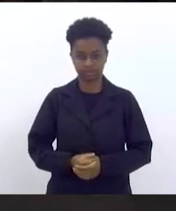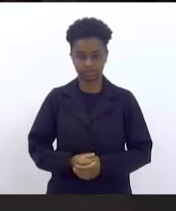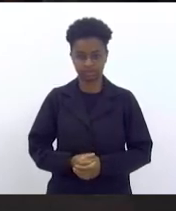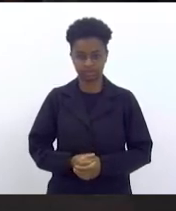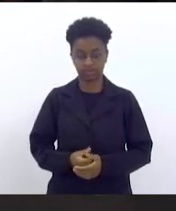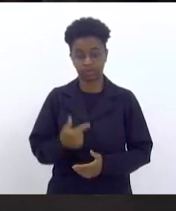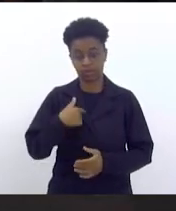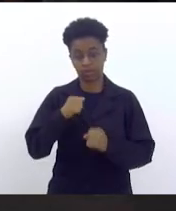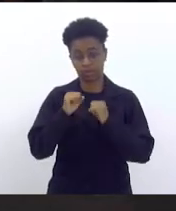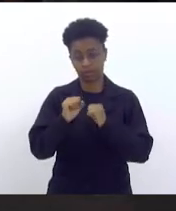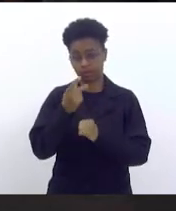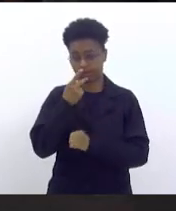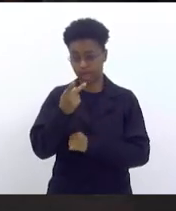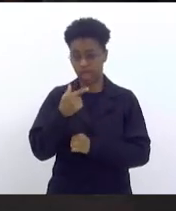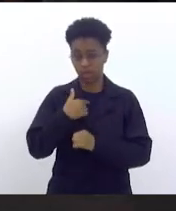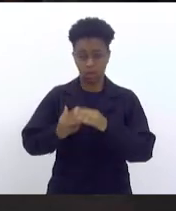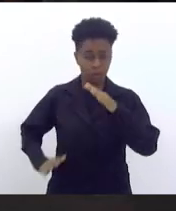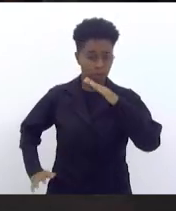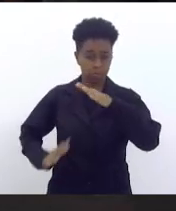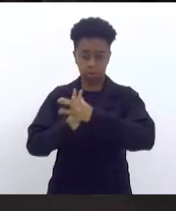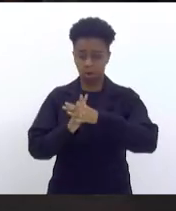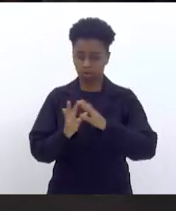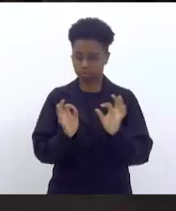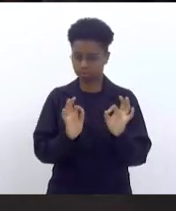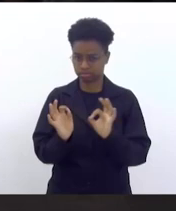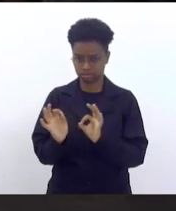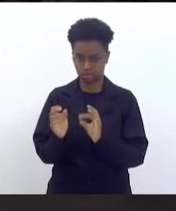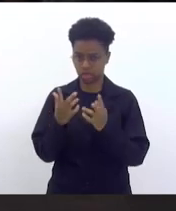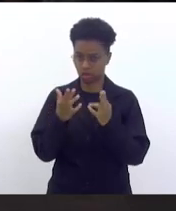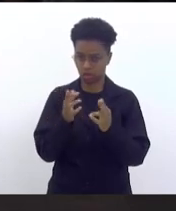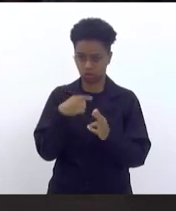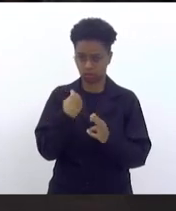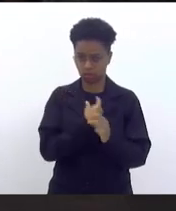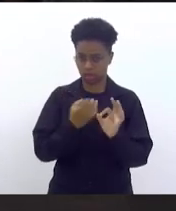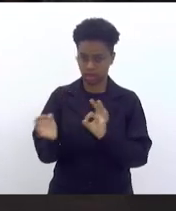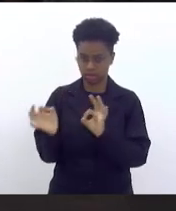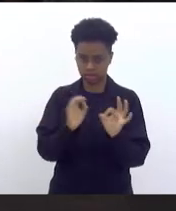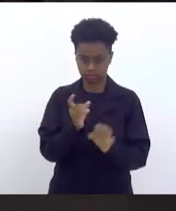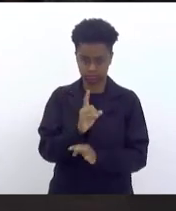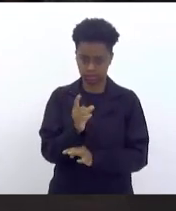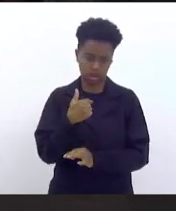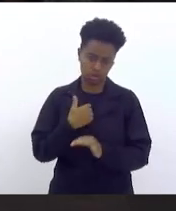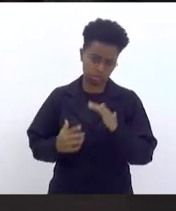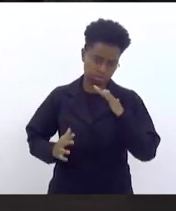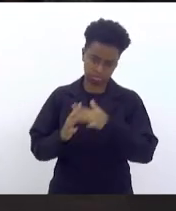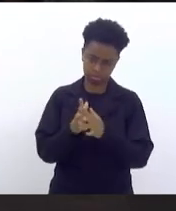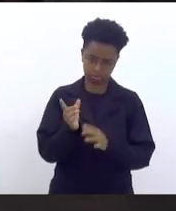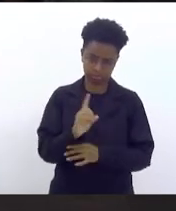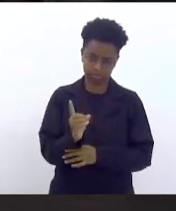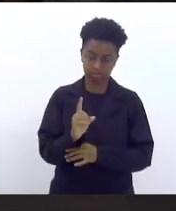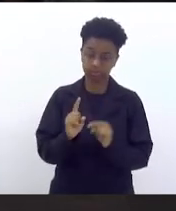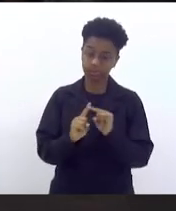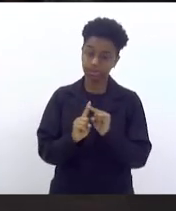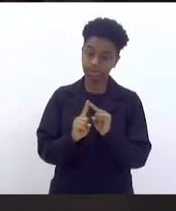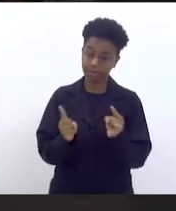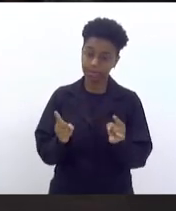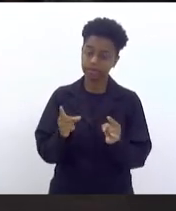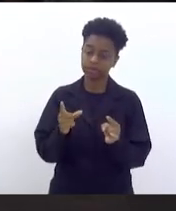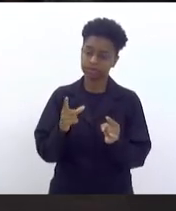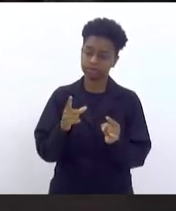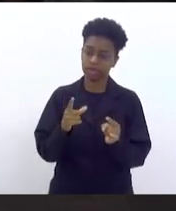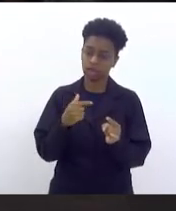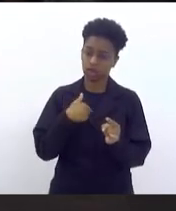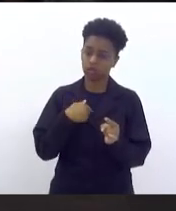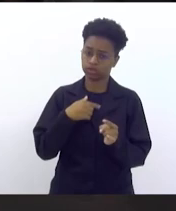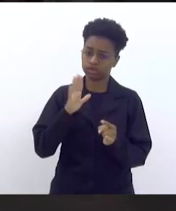não cheguei ao extremo de a situação nós vimos aqui agora pouco em vídeo não sei que esse extremo mas tive desprazer